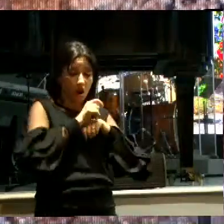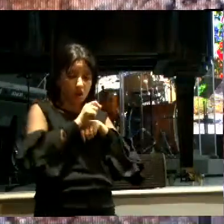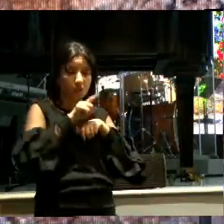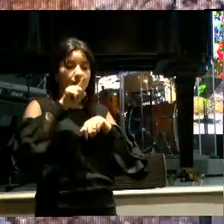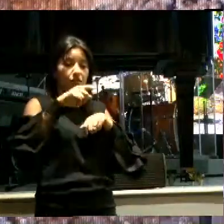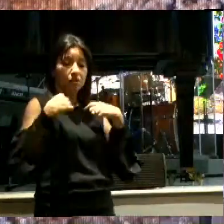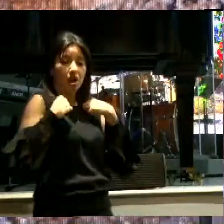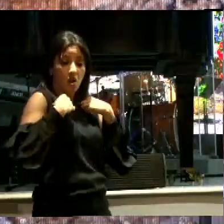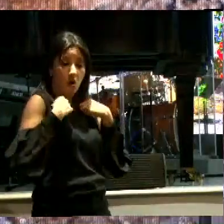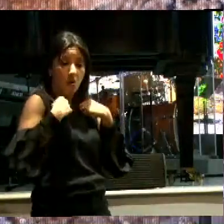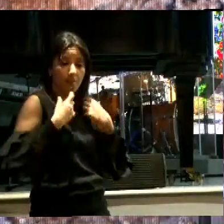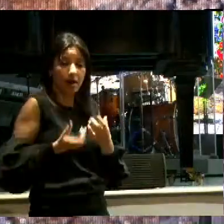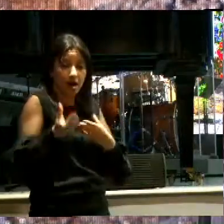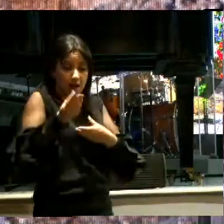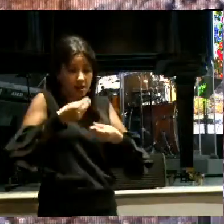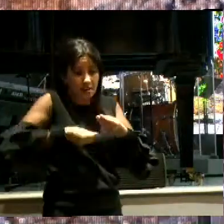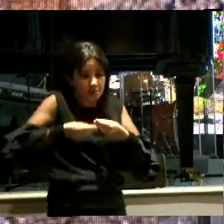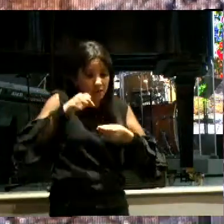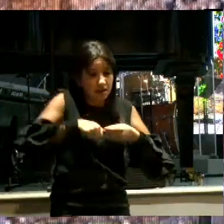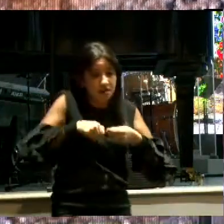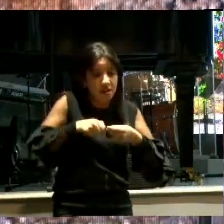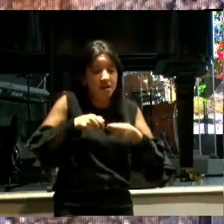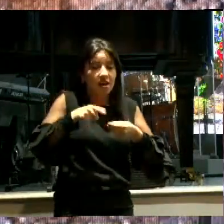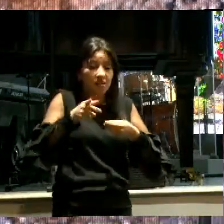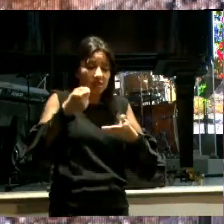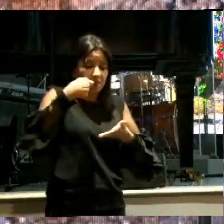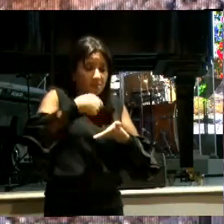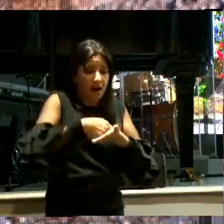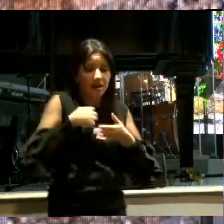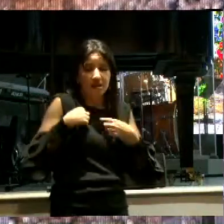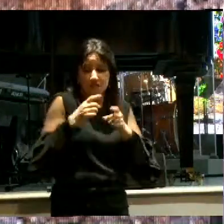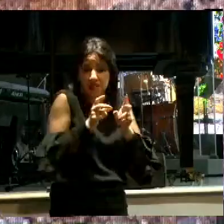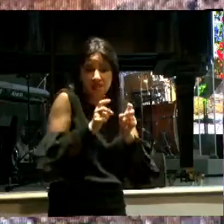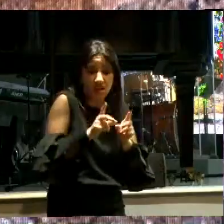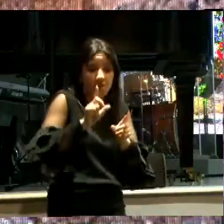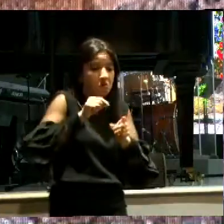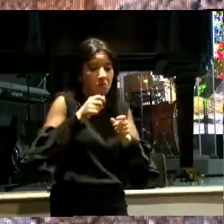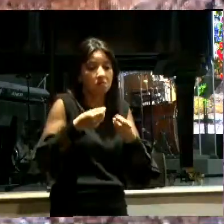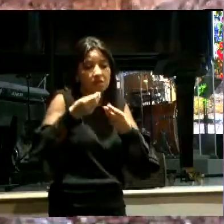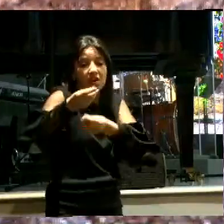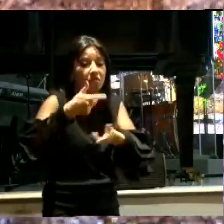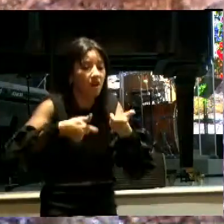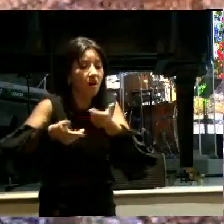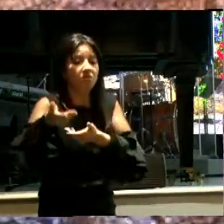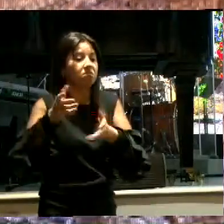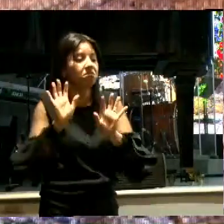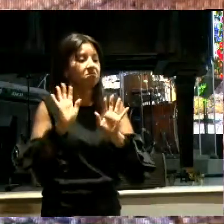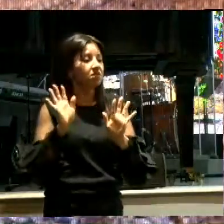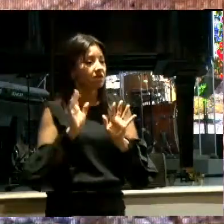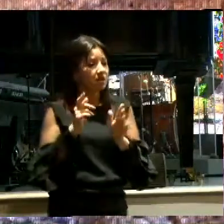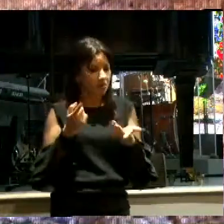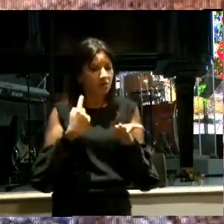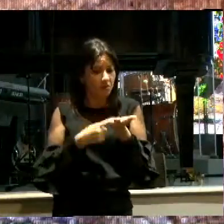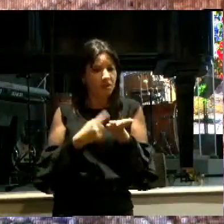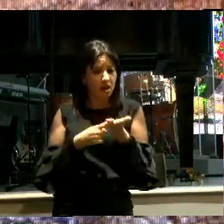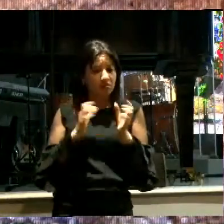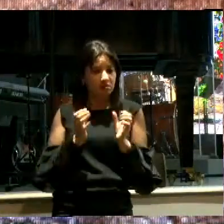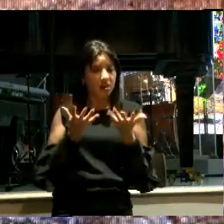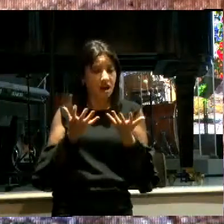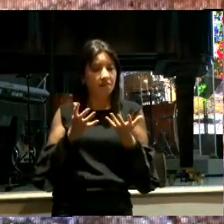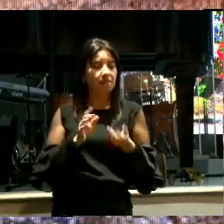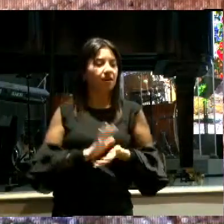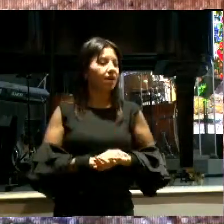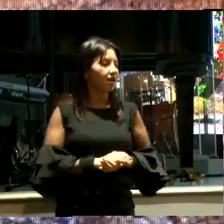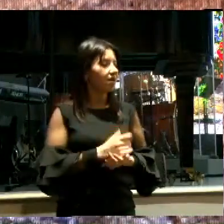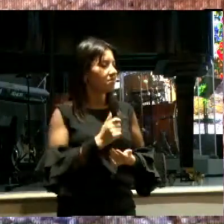vender, você me paga, se não vender, você não paga, consignação, beleza, maravilha. Pois lá, foi lá e vendeu. E